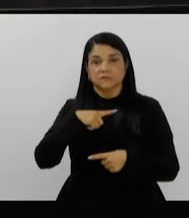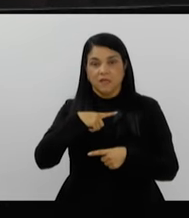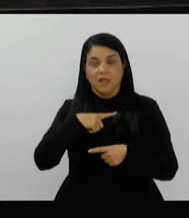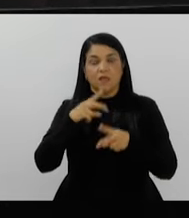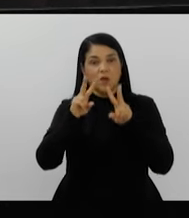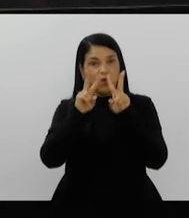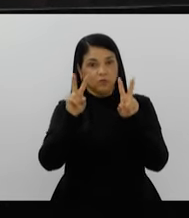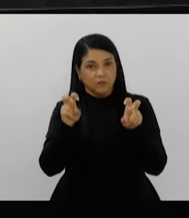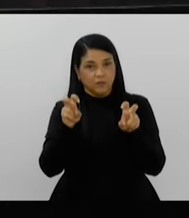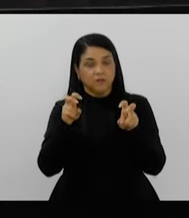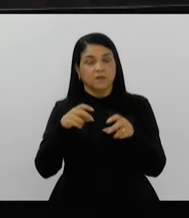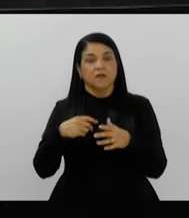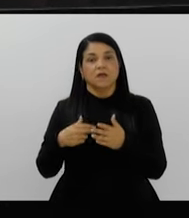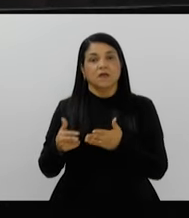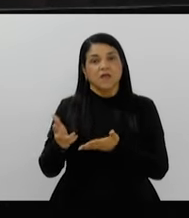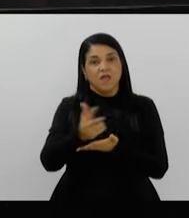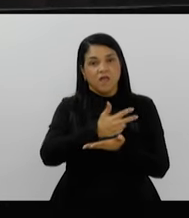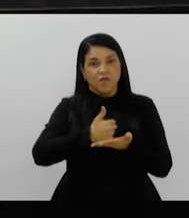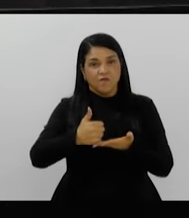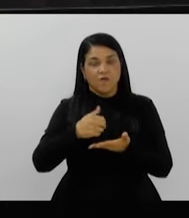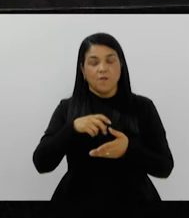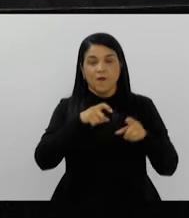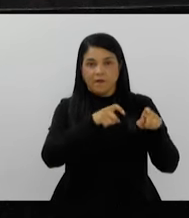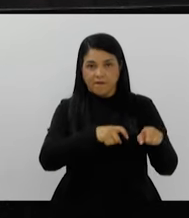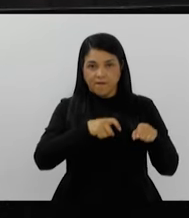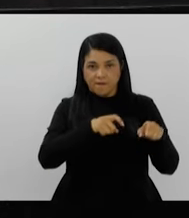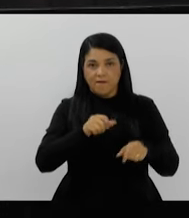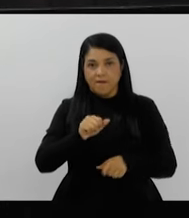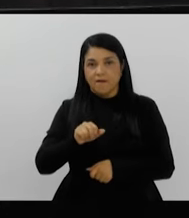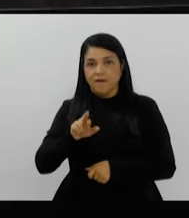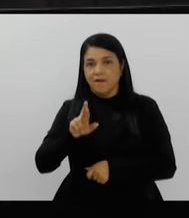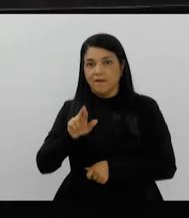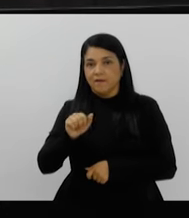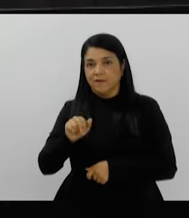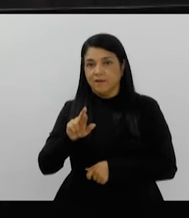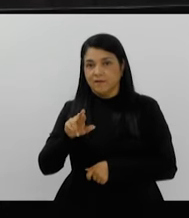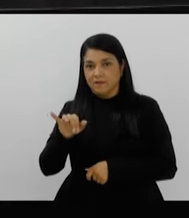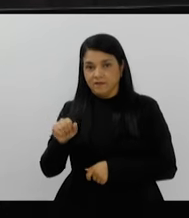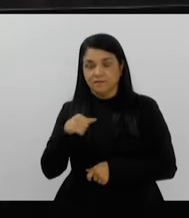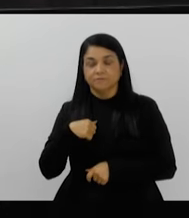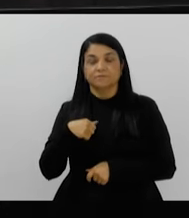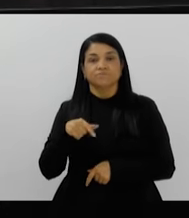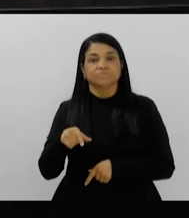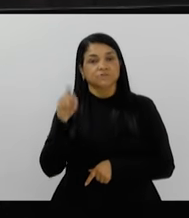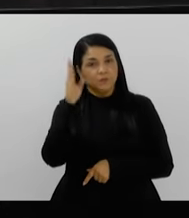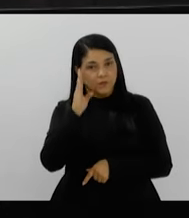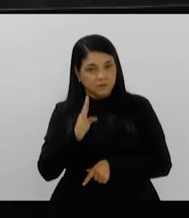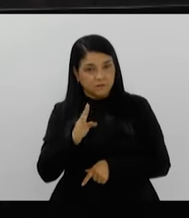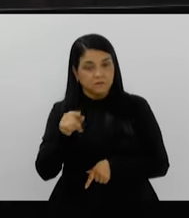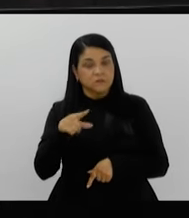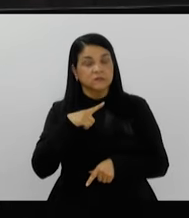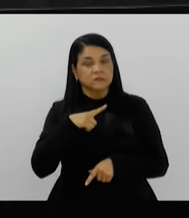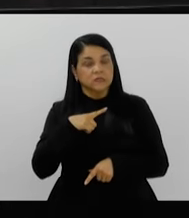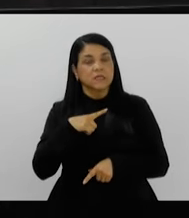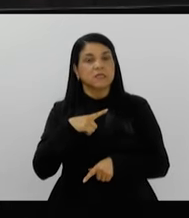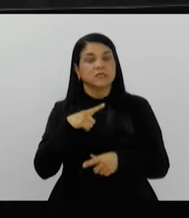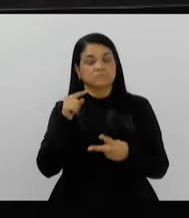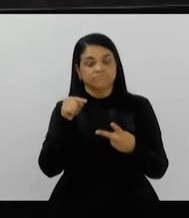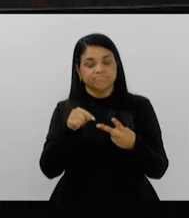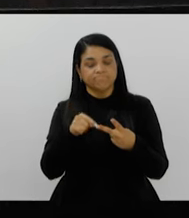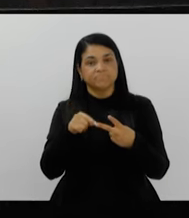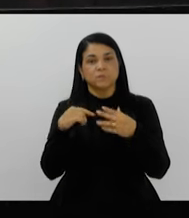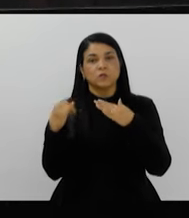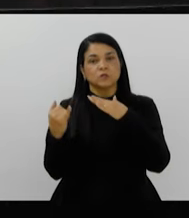da reforma agrária no nosso país, essa questão da reconstrução dos